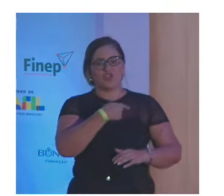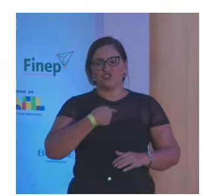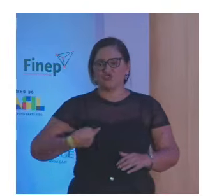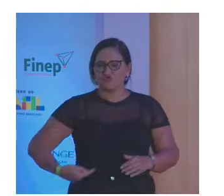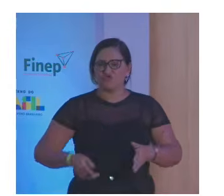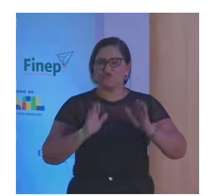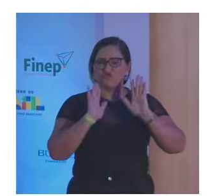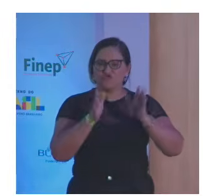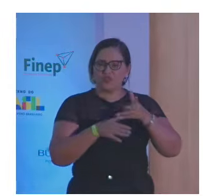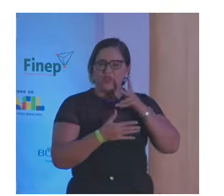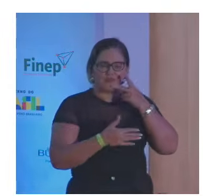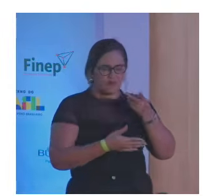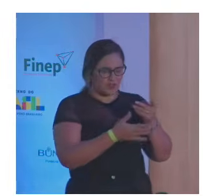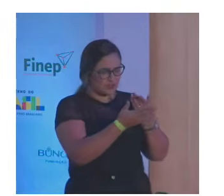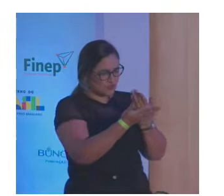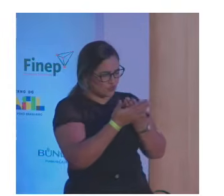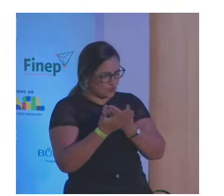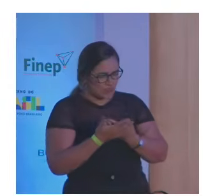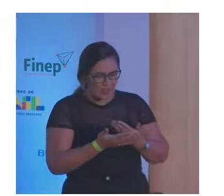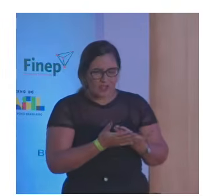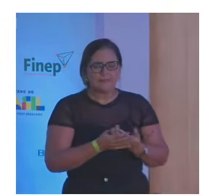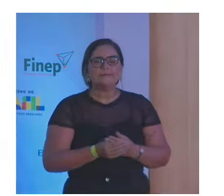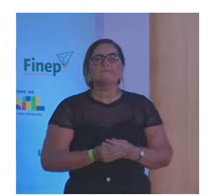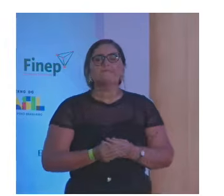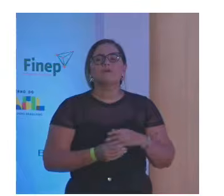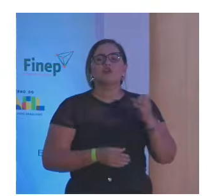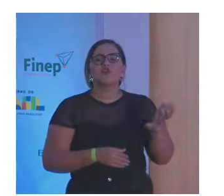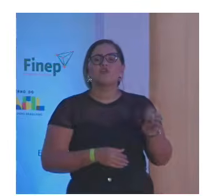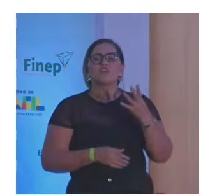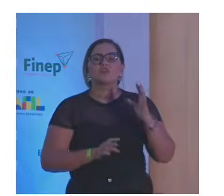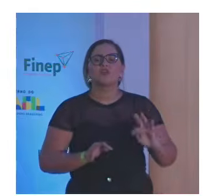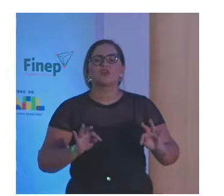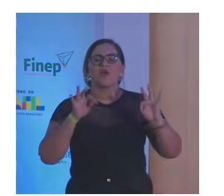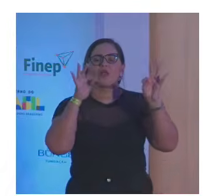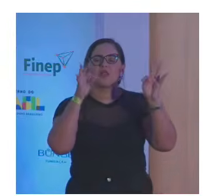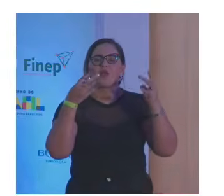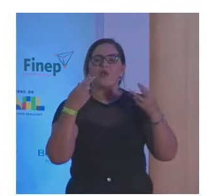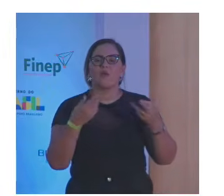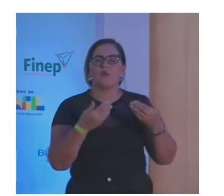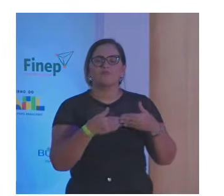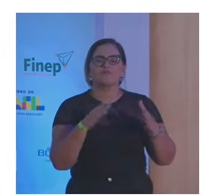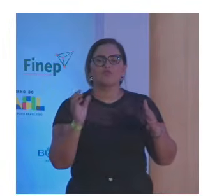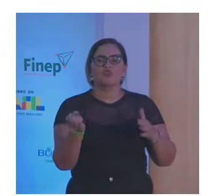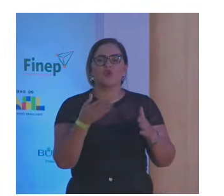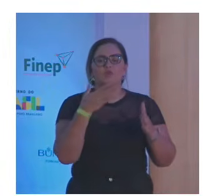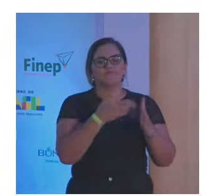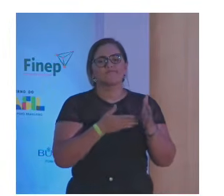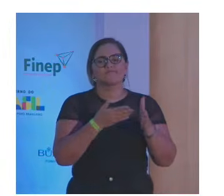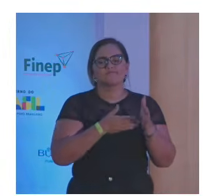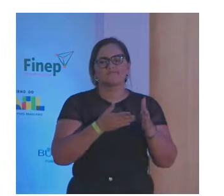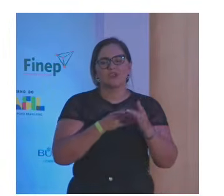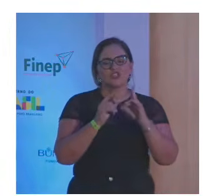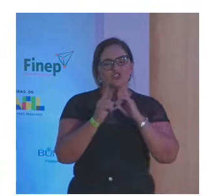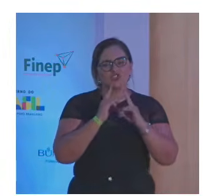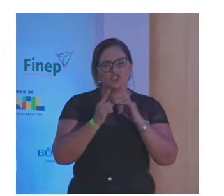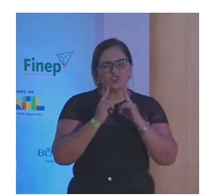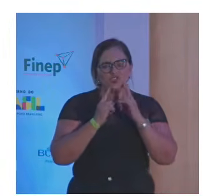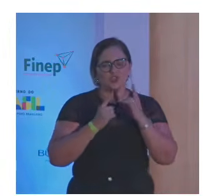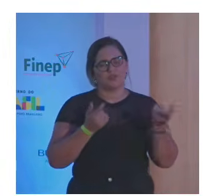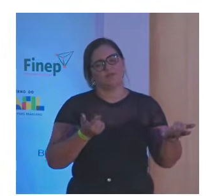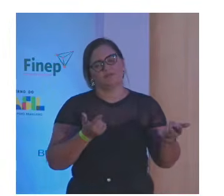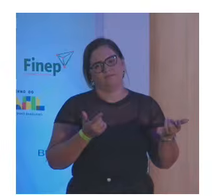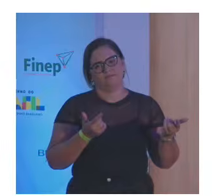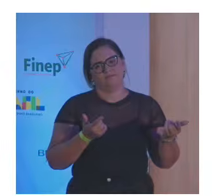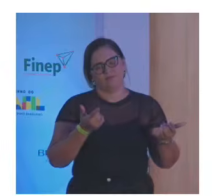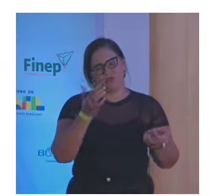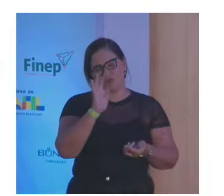muito estudada sobre isso, a inovação tecnológica, como abrindo novas fronteiras e abrindo novos diálogos, a posição